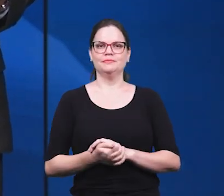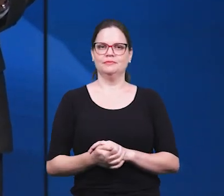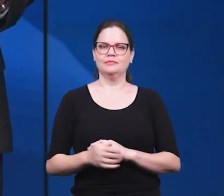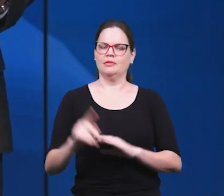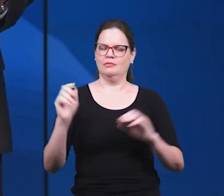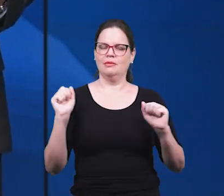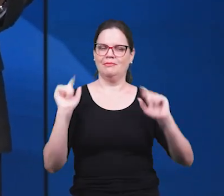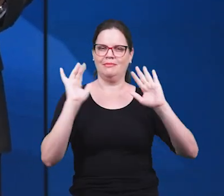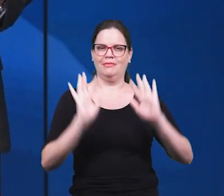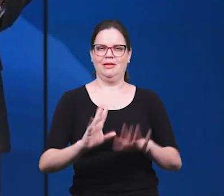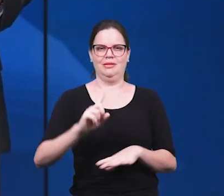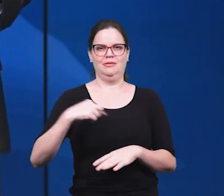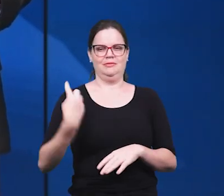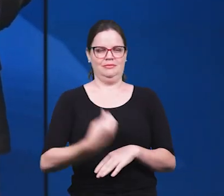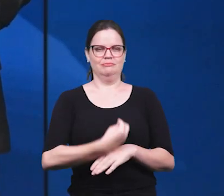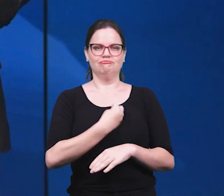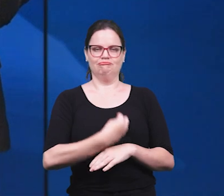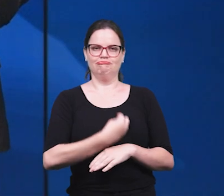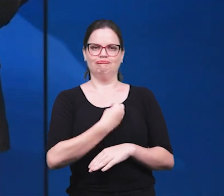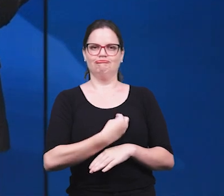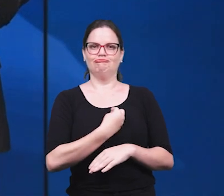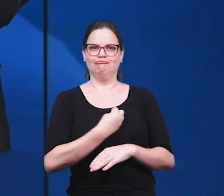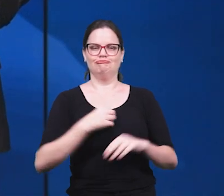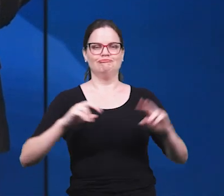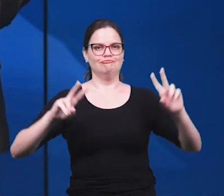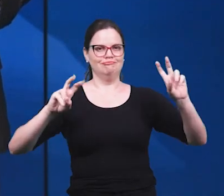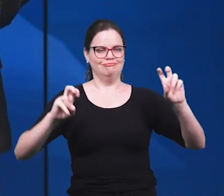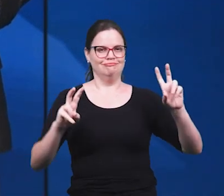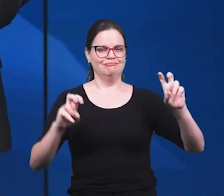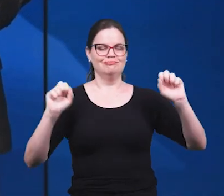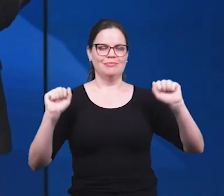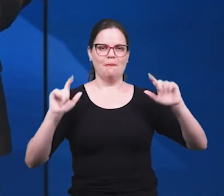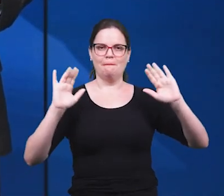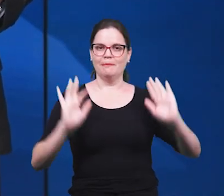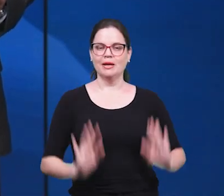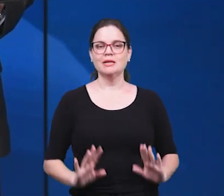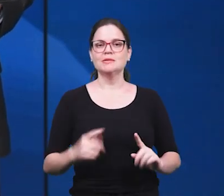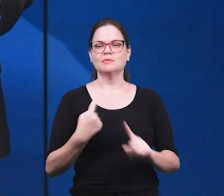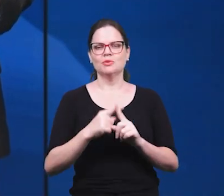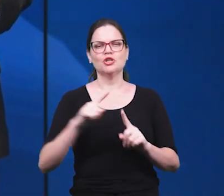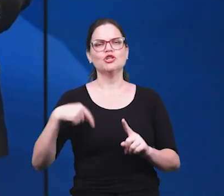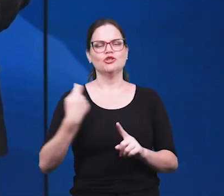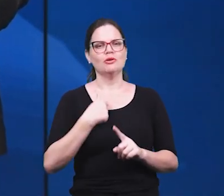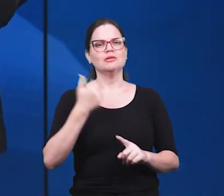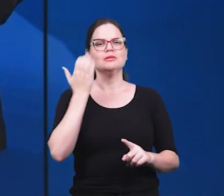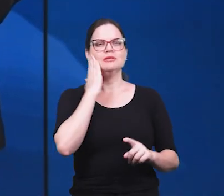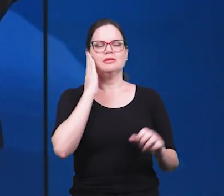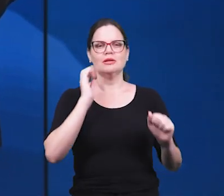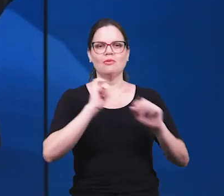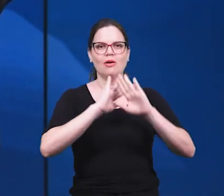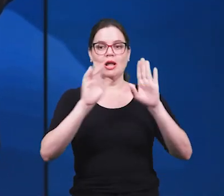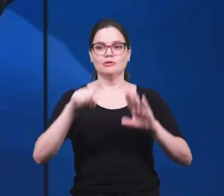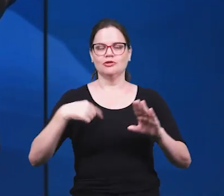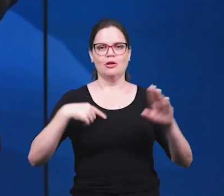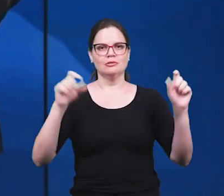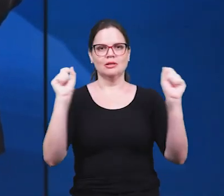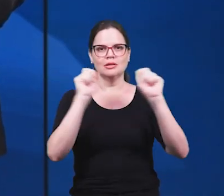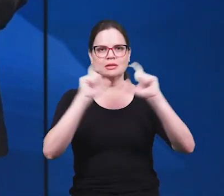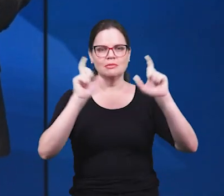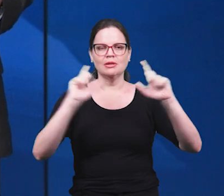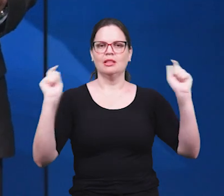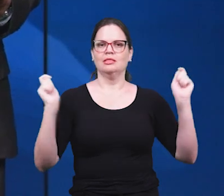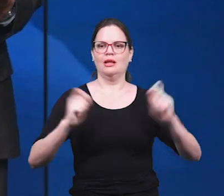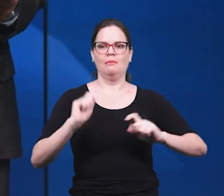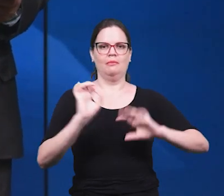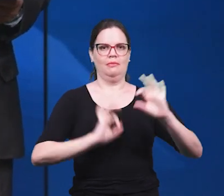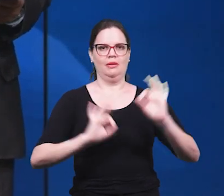uma grande bênção para nós, este tema, levando-nos realmente a estarmos despertados para a questão